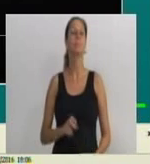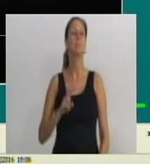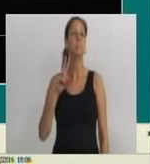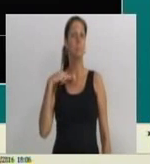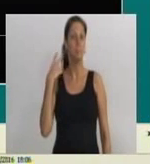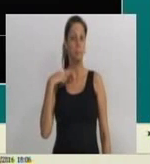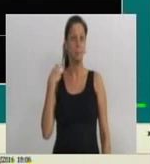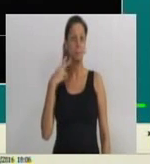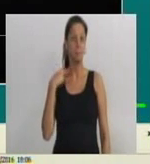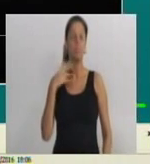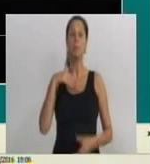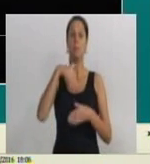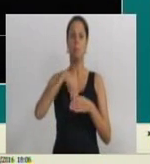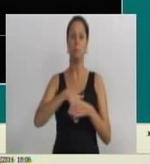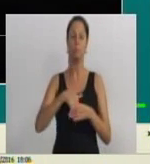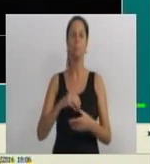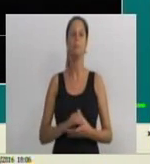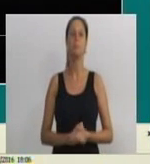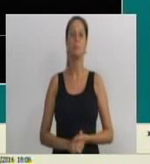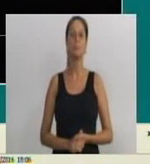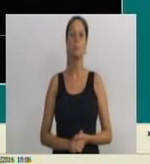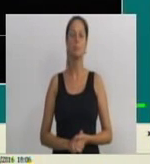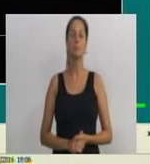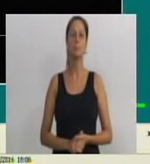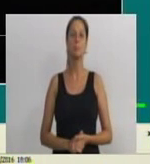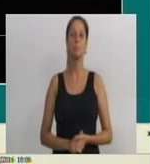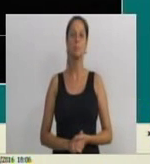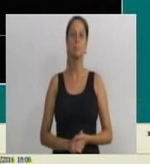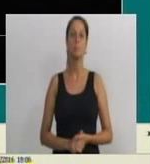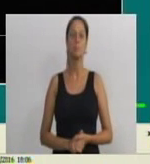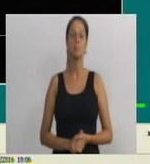Vereadores, em votação.